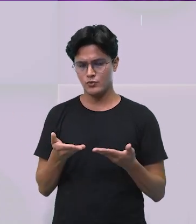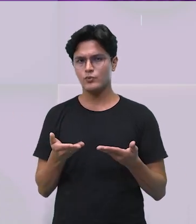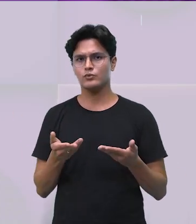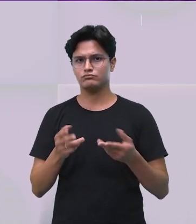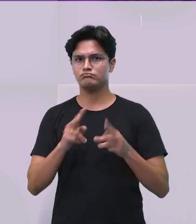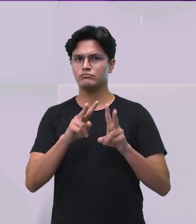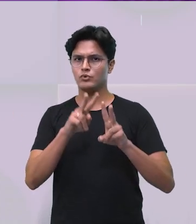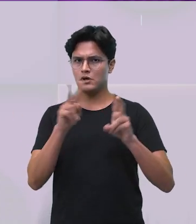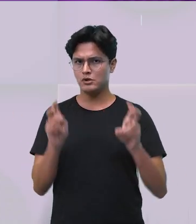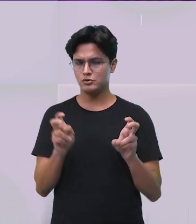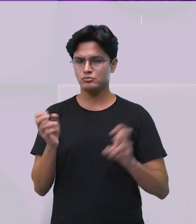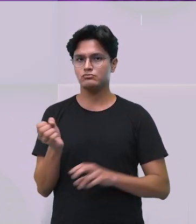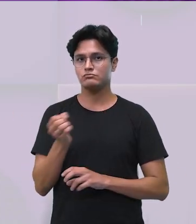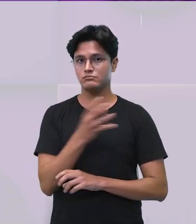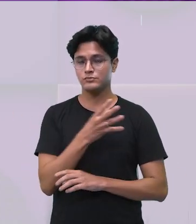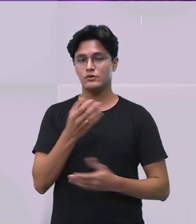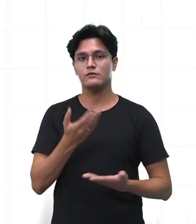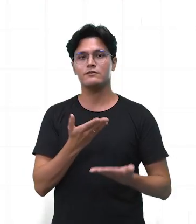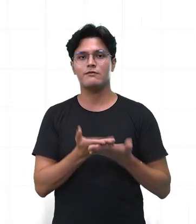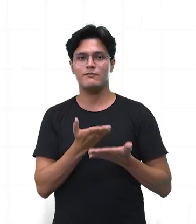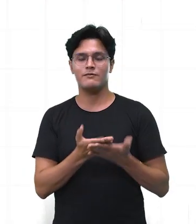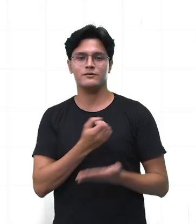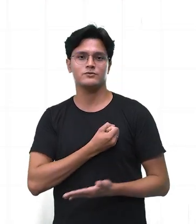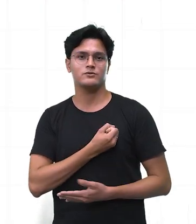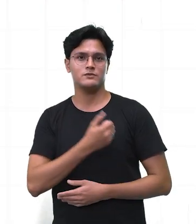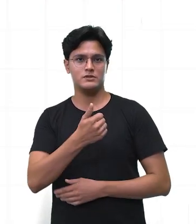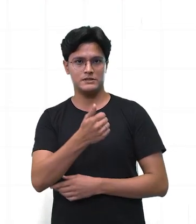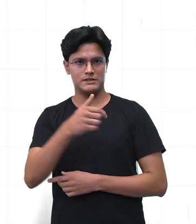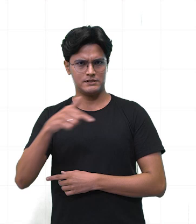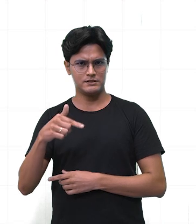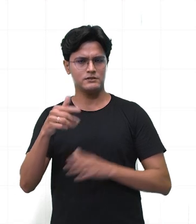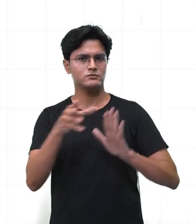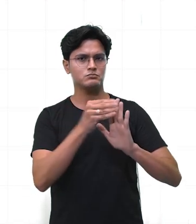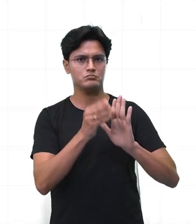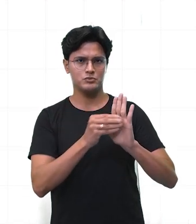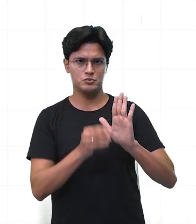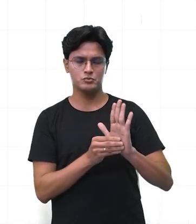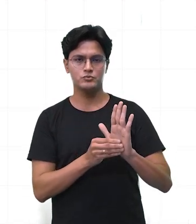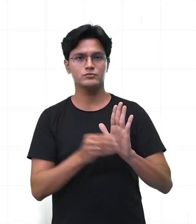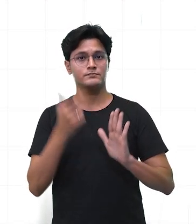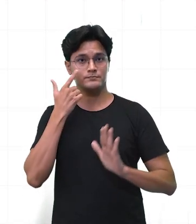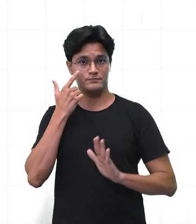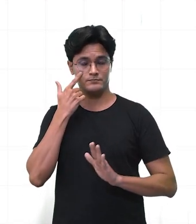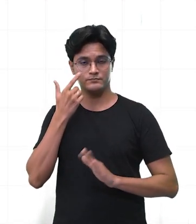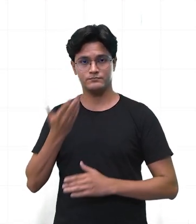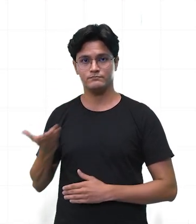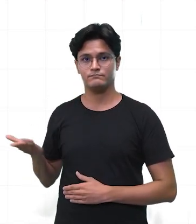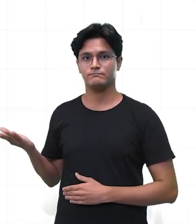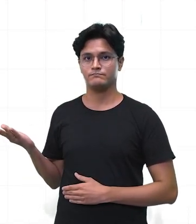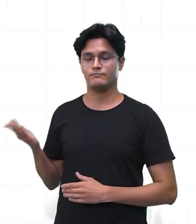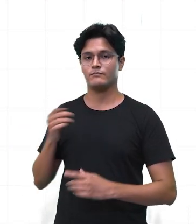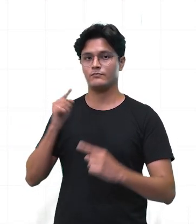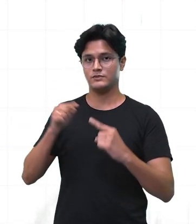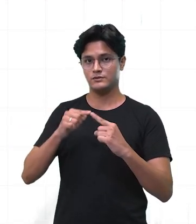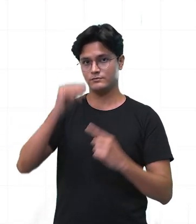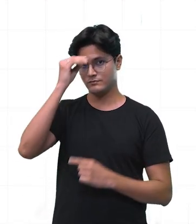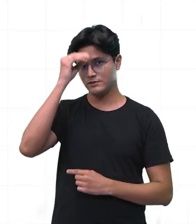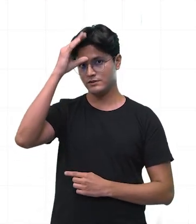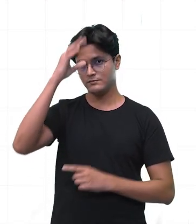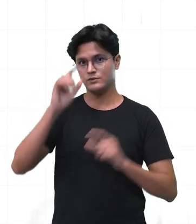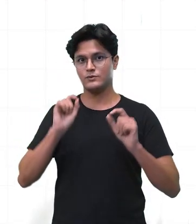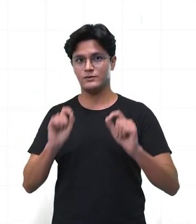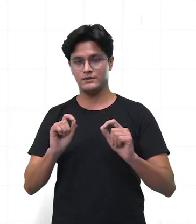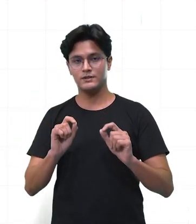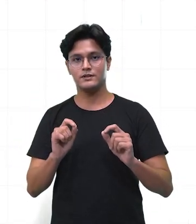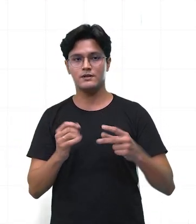novo conteúdo nessa aula de número 17. Vamos ver que conteúdo é esse? Aí está, ó, objeto de conhecimento: